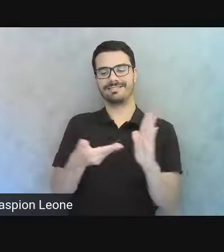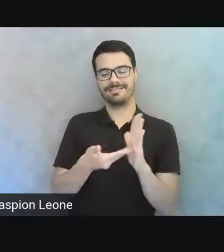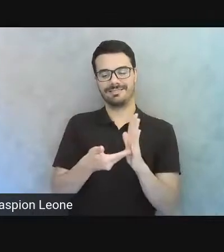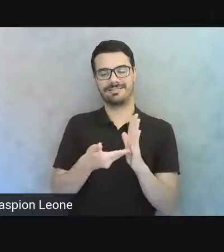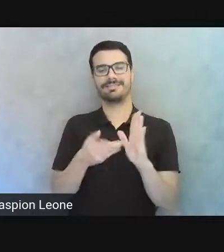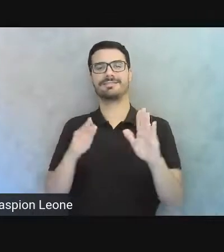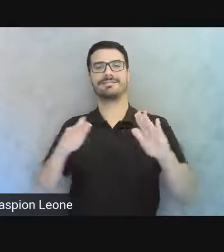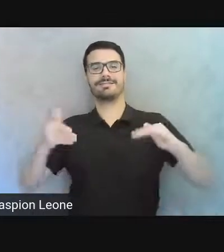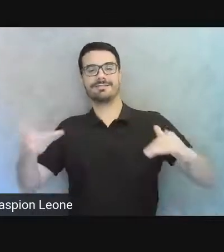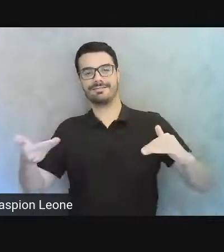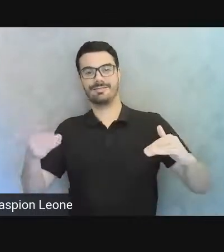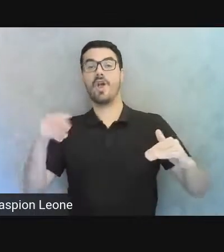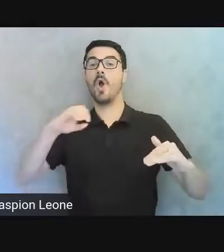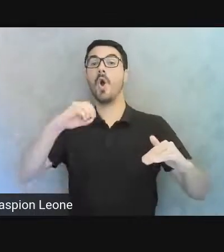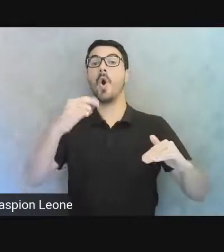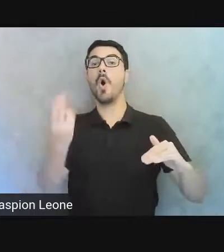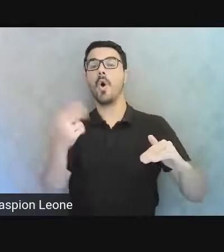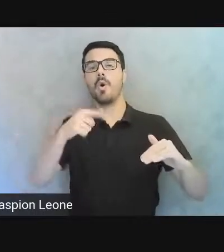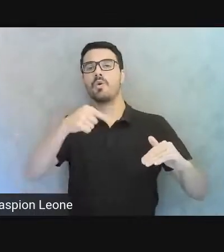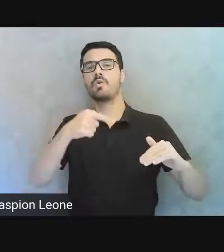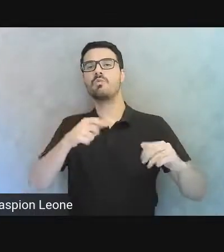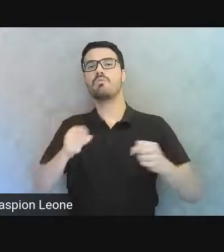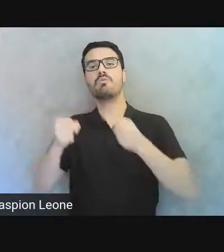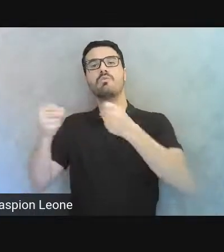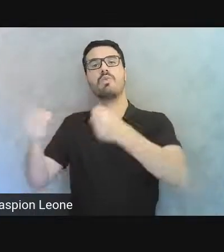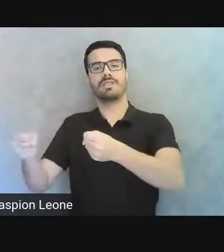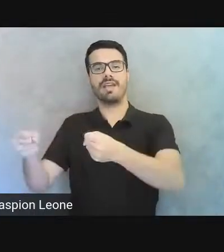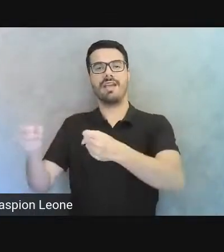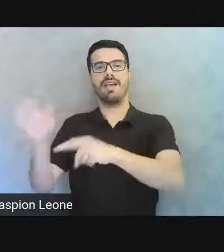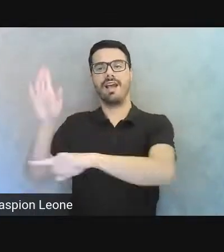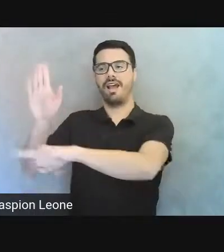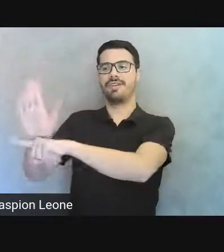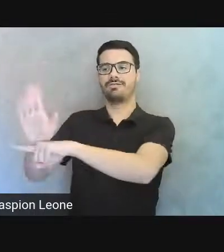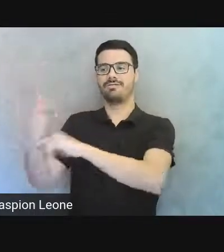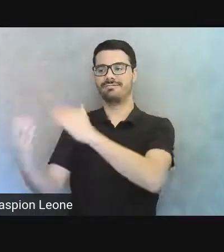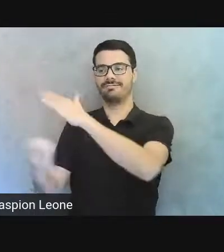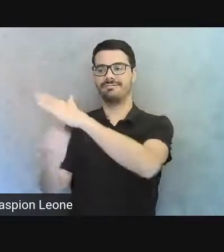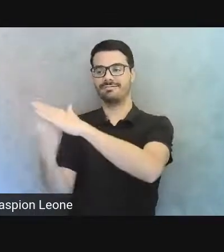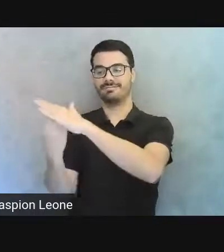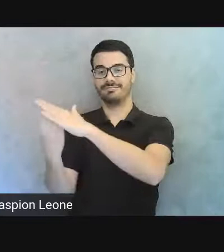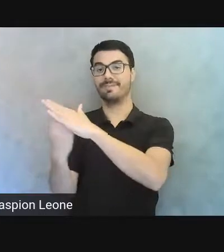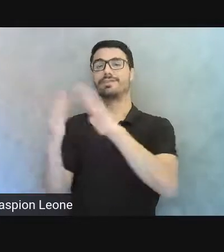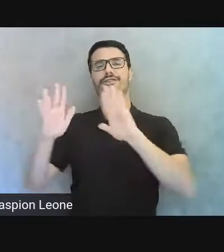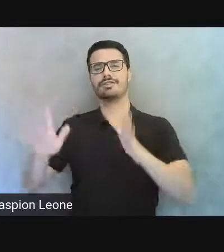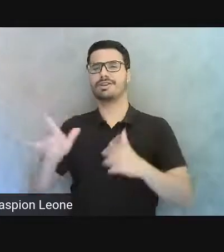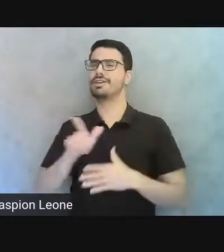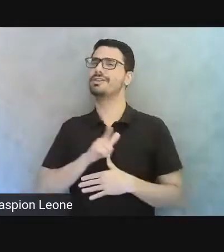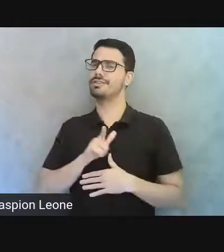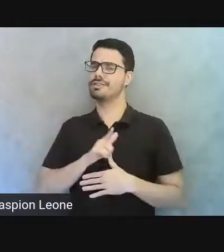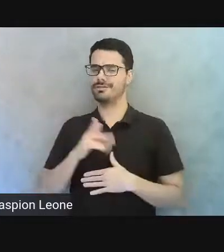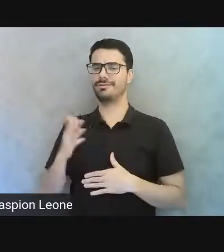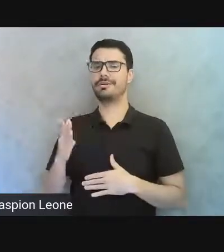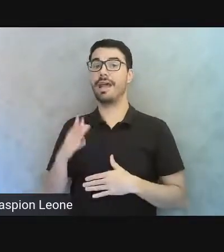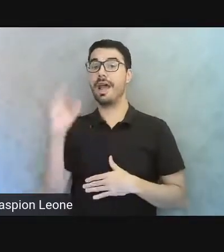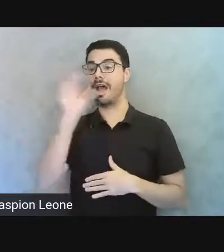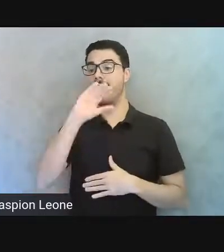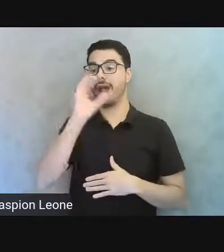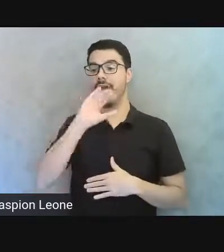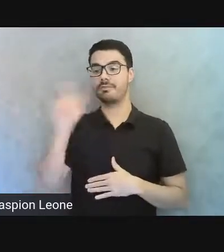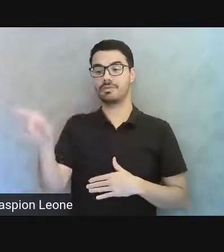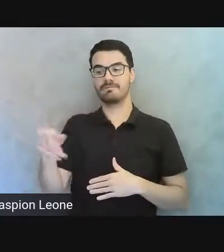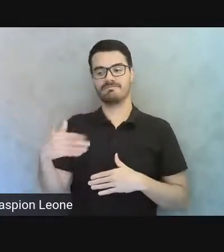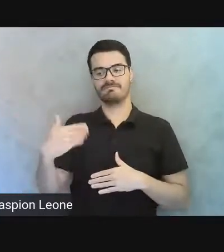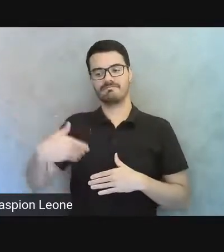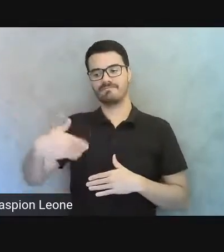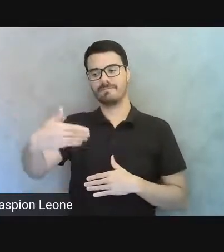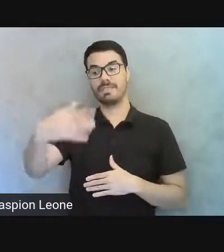Executivo. Isso acabou acelerando um processo que já vinha em discussão no Supremo